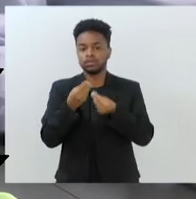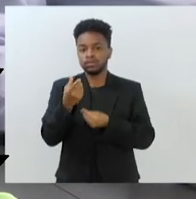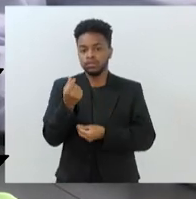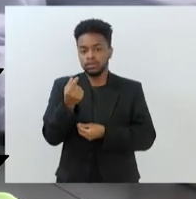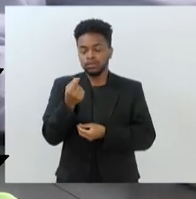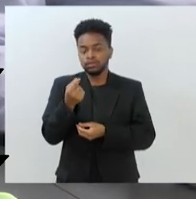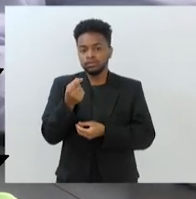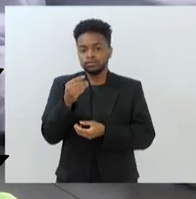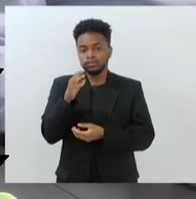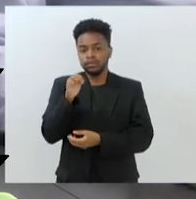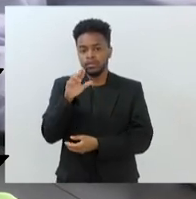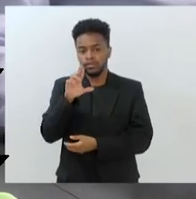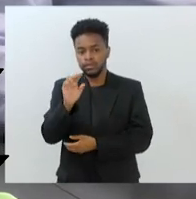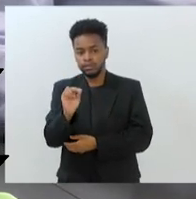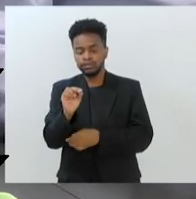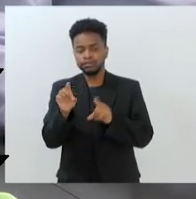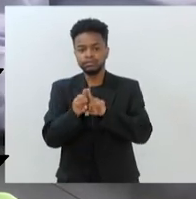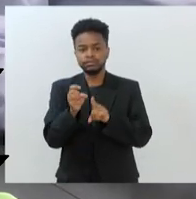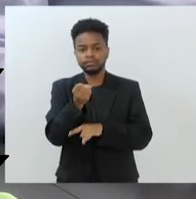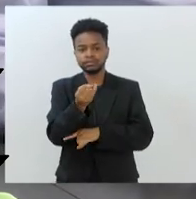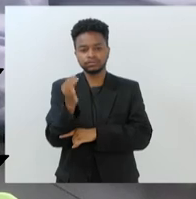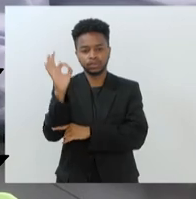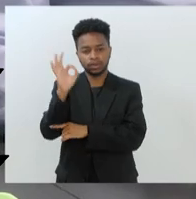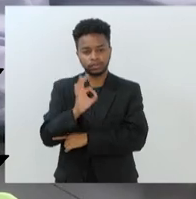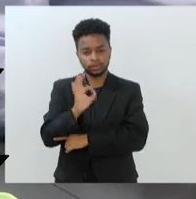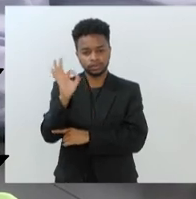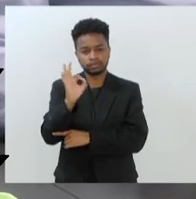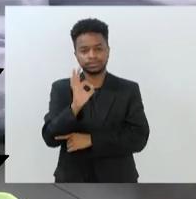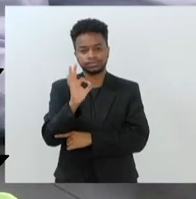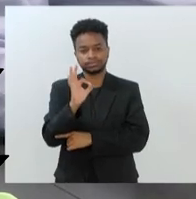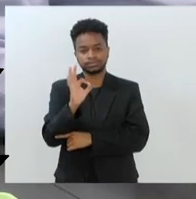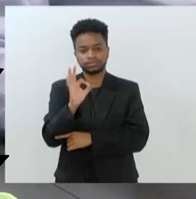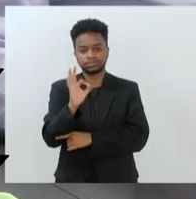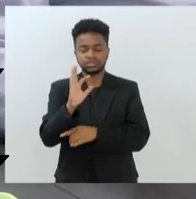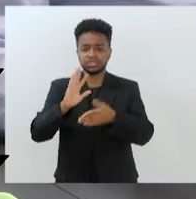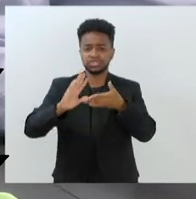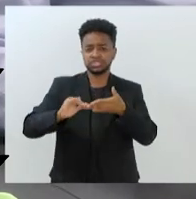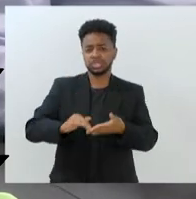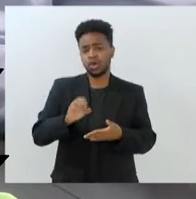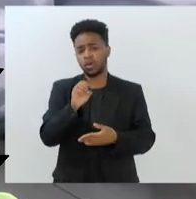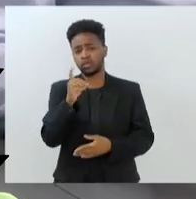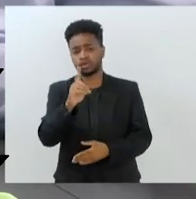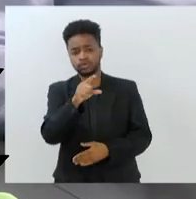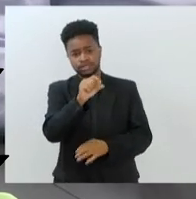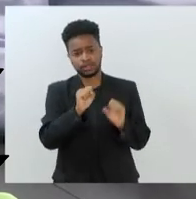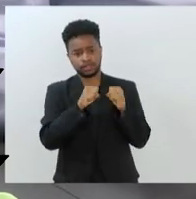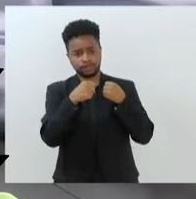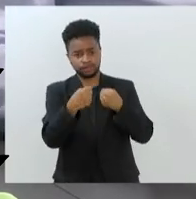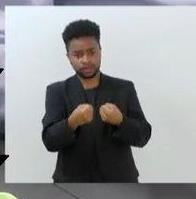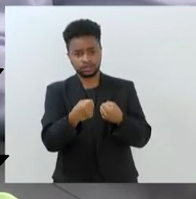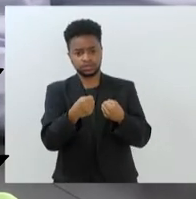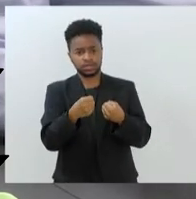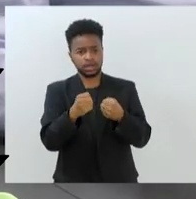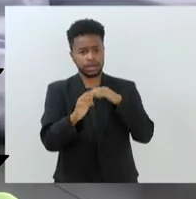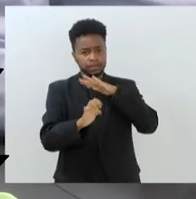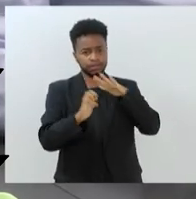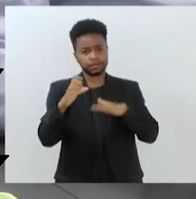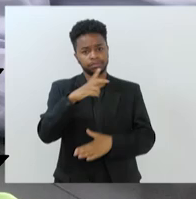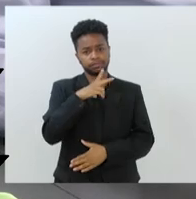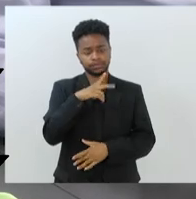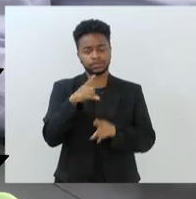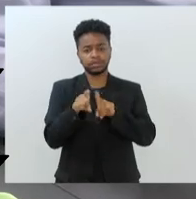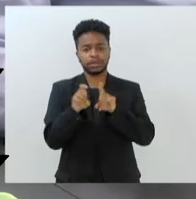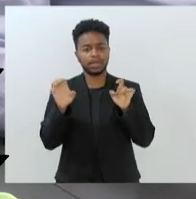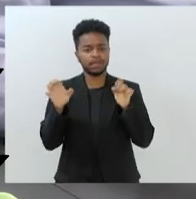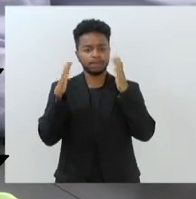e esses percentuais, o quanto isso afasta ou não afasta? Vossa Excelência, um defensor da iniciativa privada, dos grandes